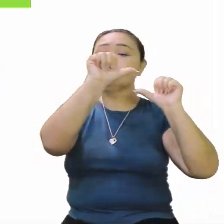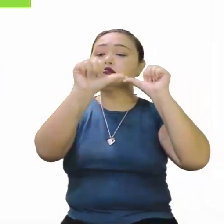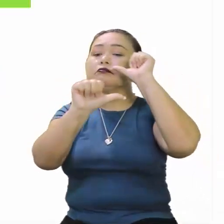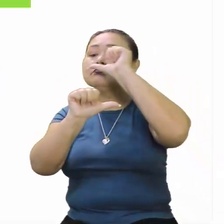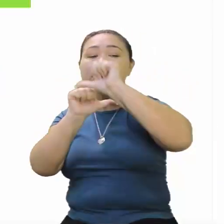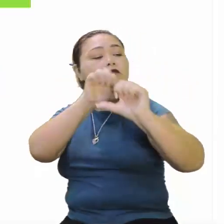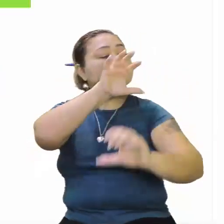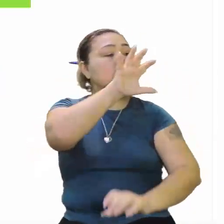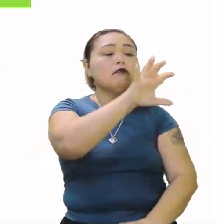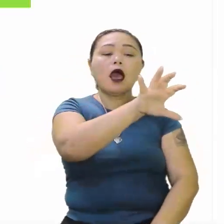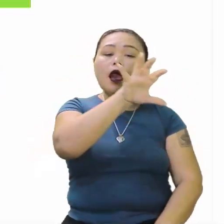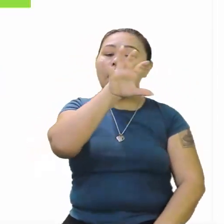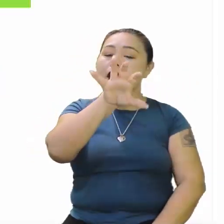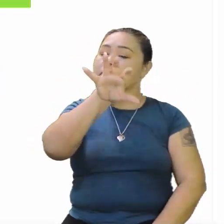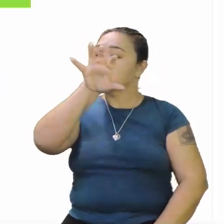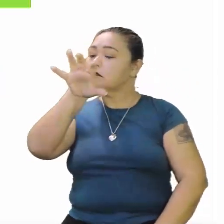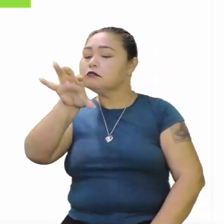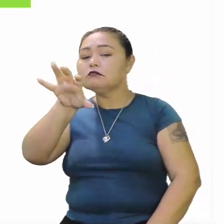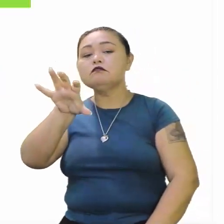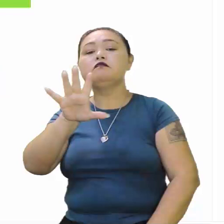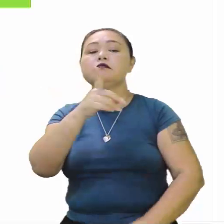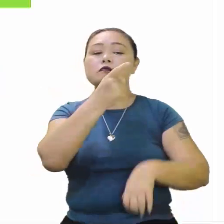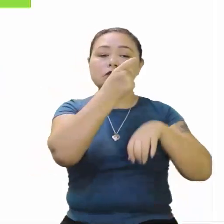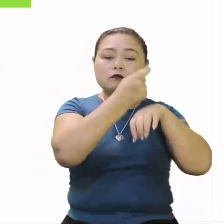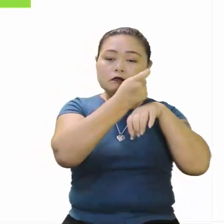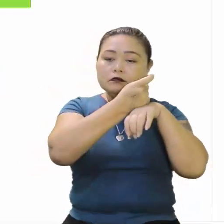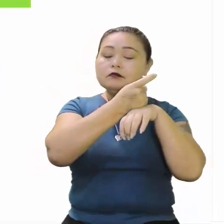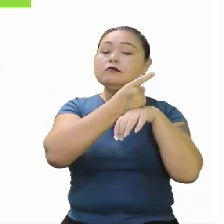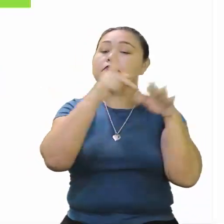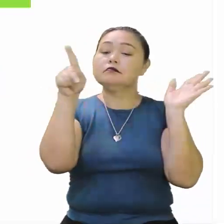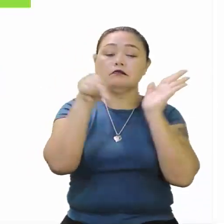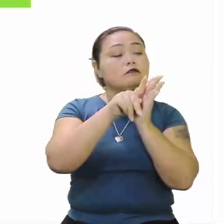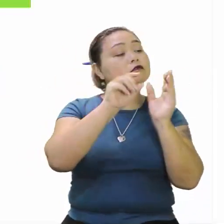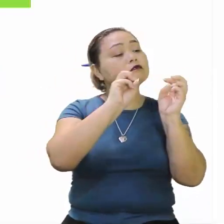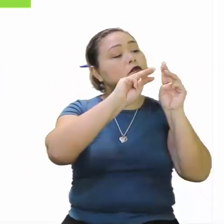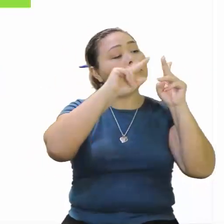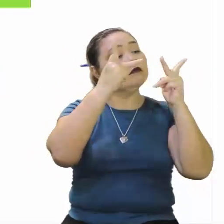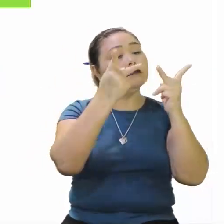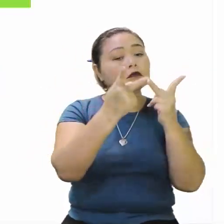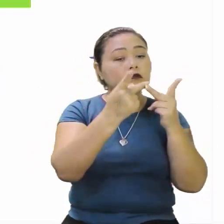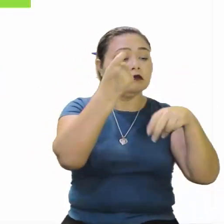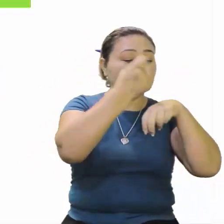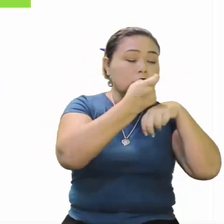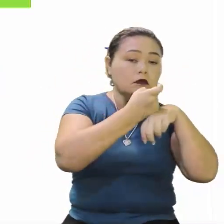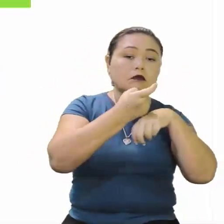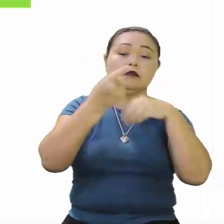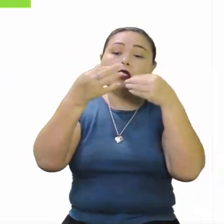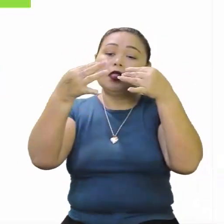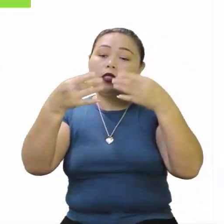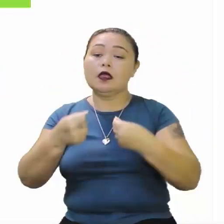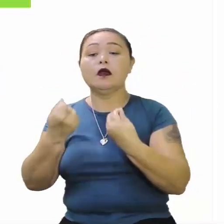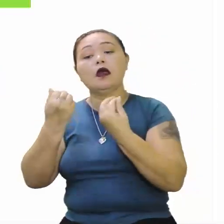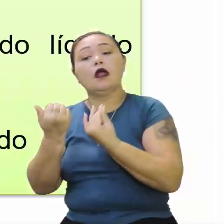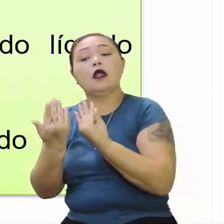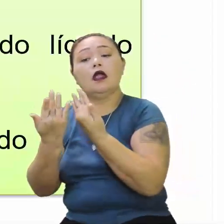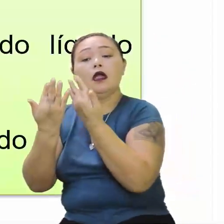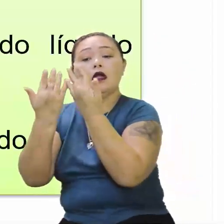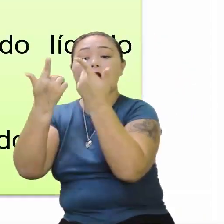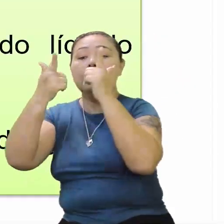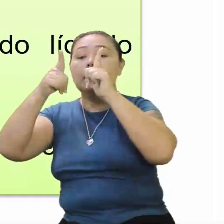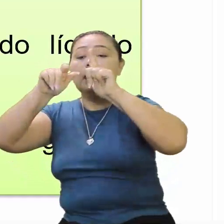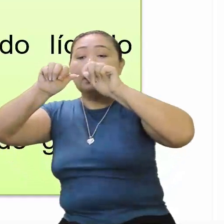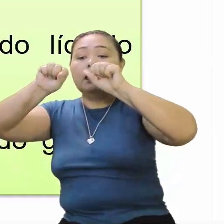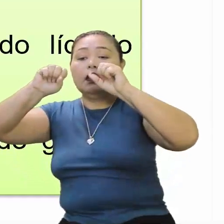Isto considerando os três estados físicos da matéria, que são sólido, líquido e gasoso.